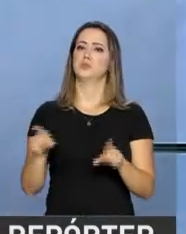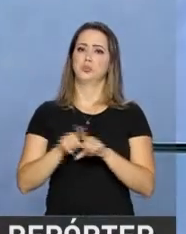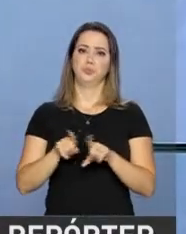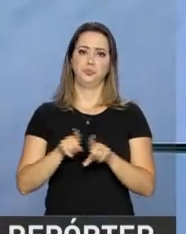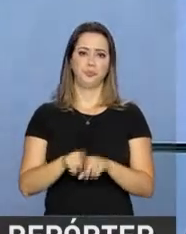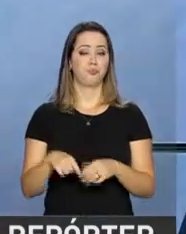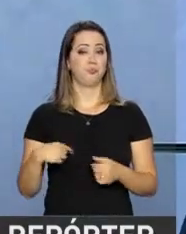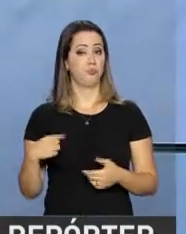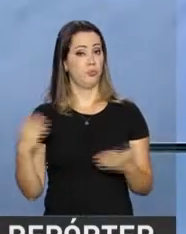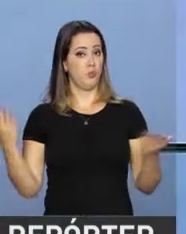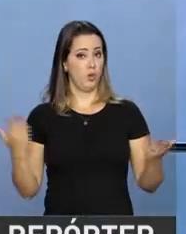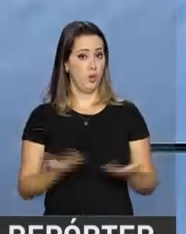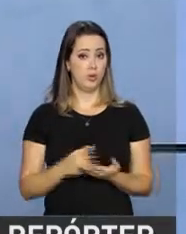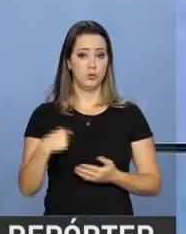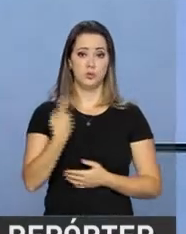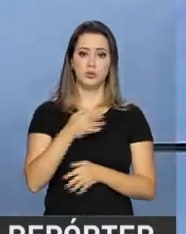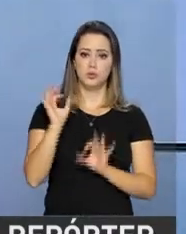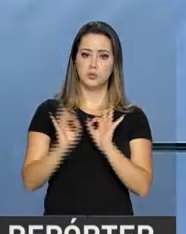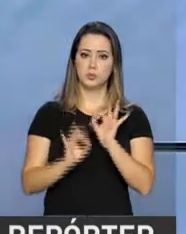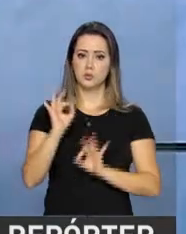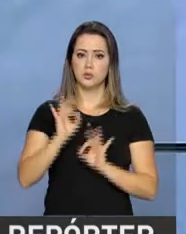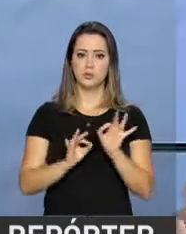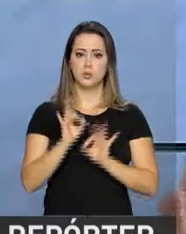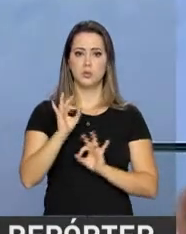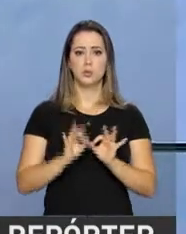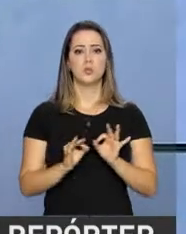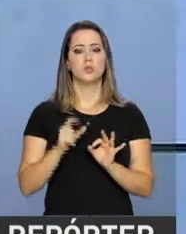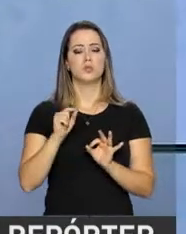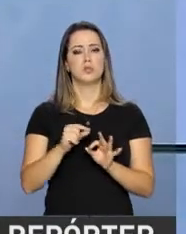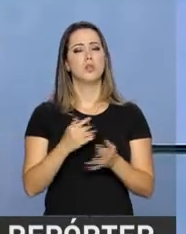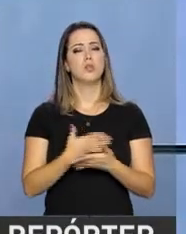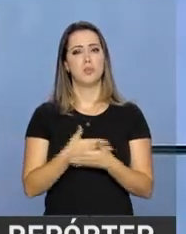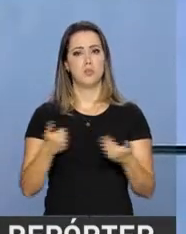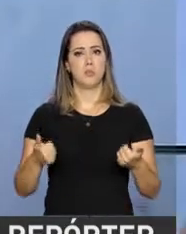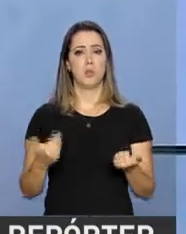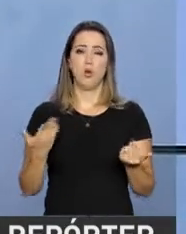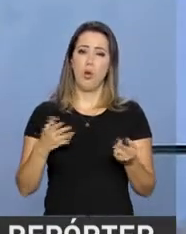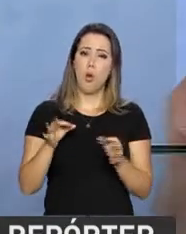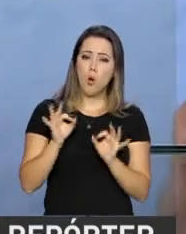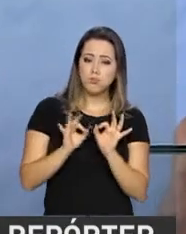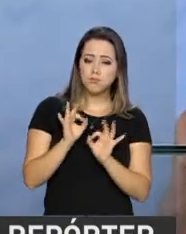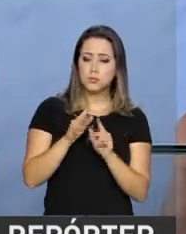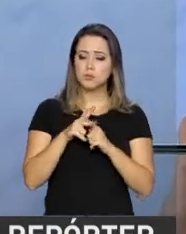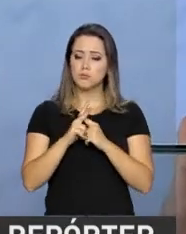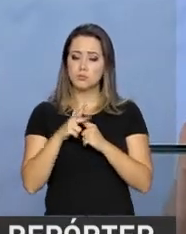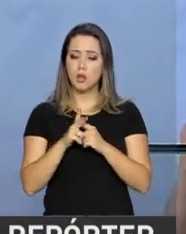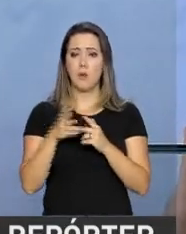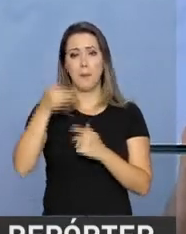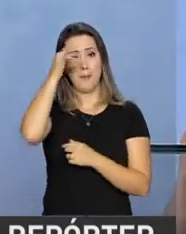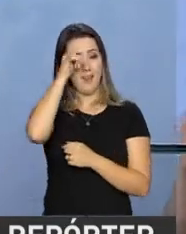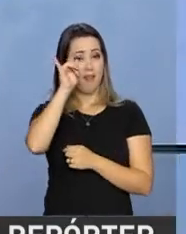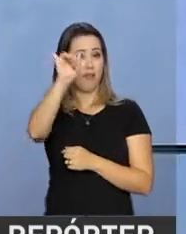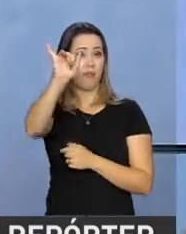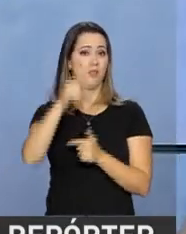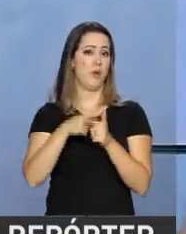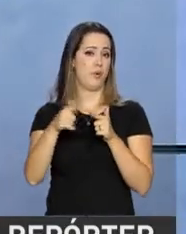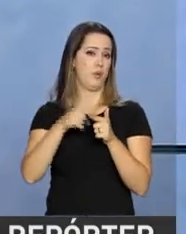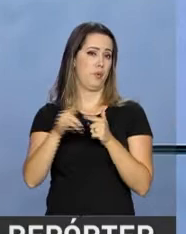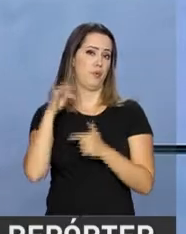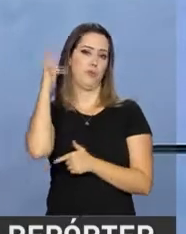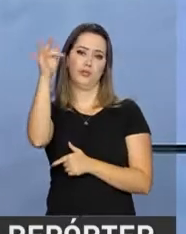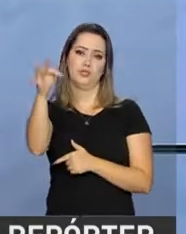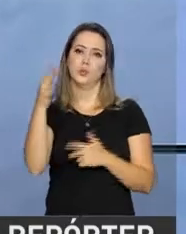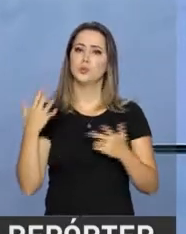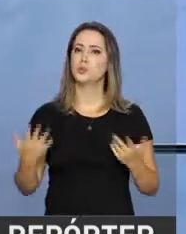fazendo hoje é fazer uma reforma até razoavelmente suave para prevenir o futuro.